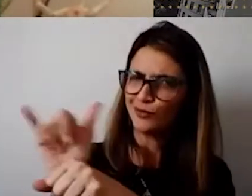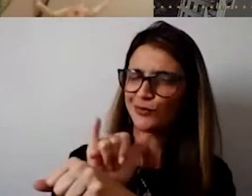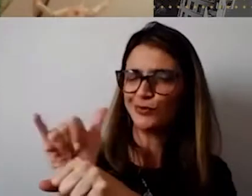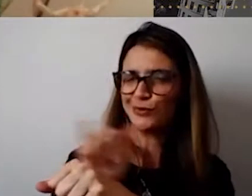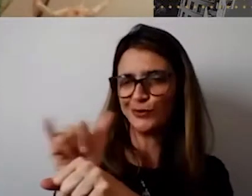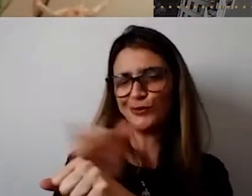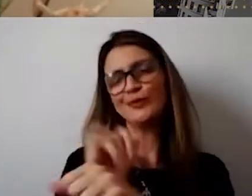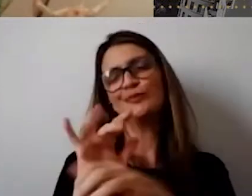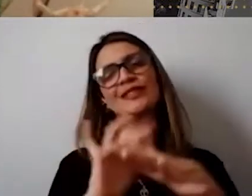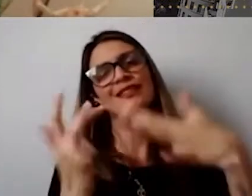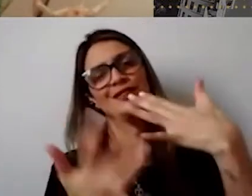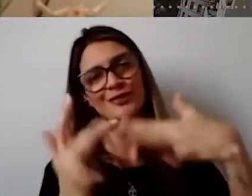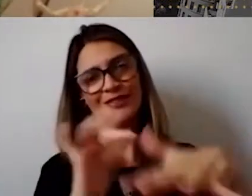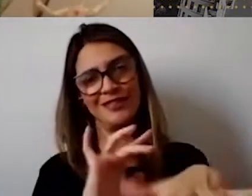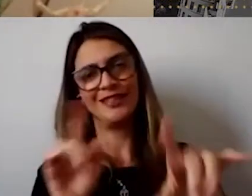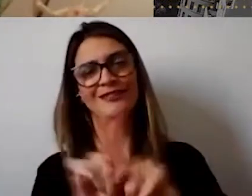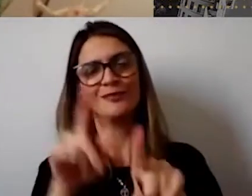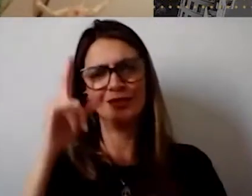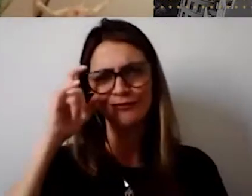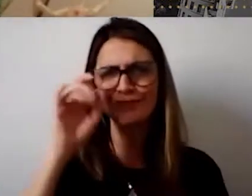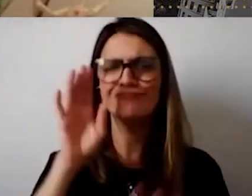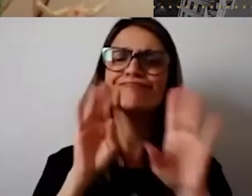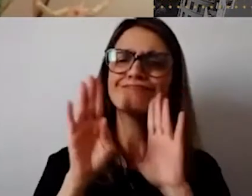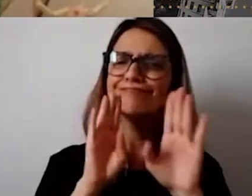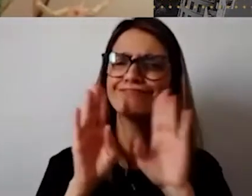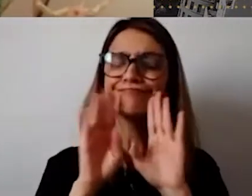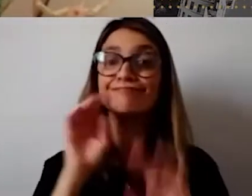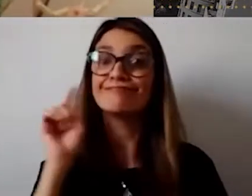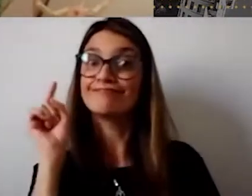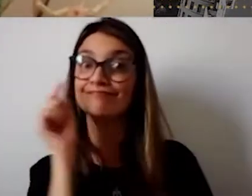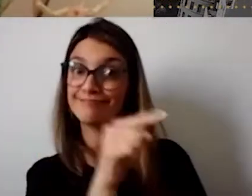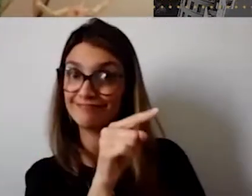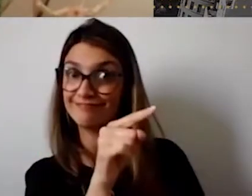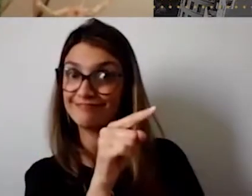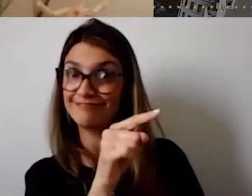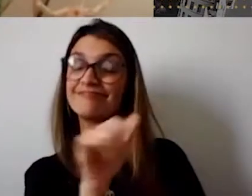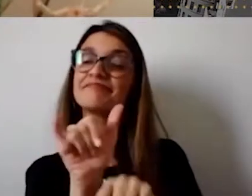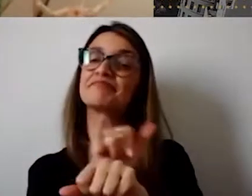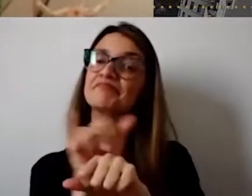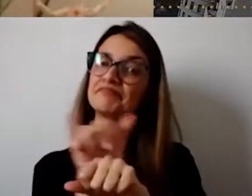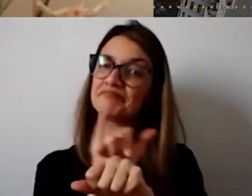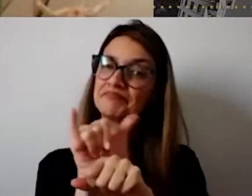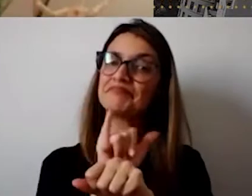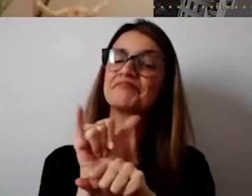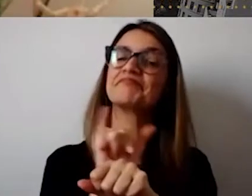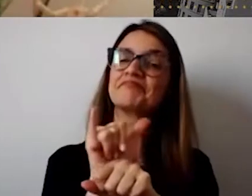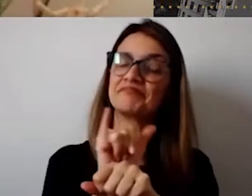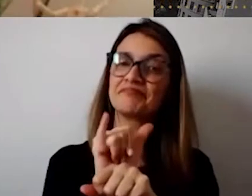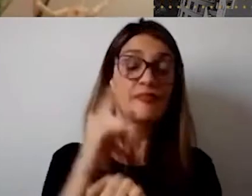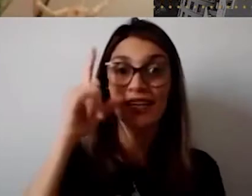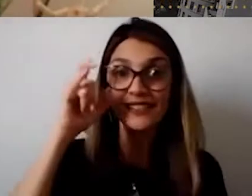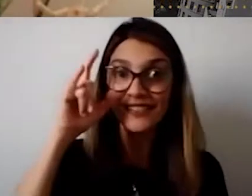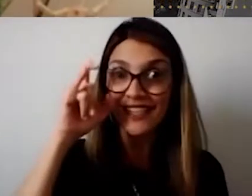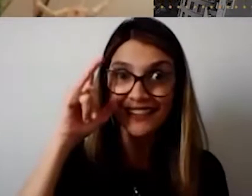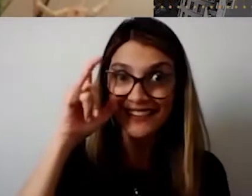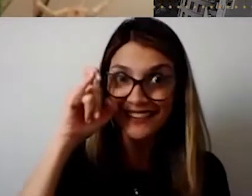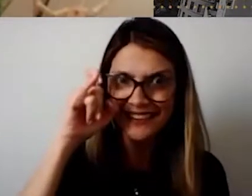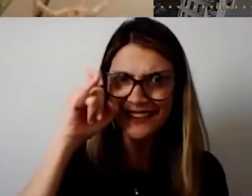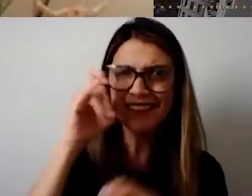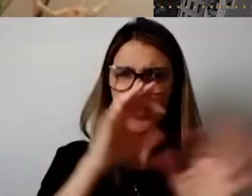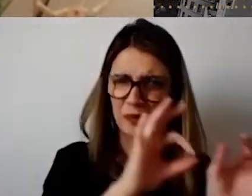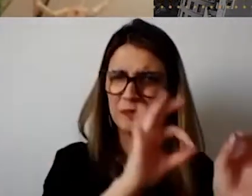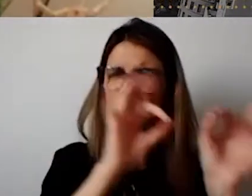redes sociais, no Instagram, no Facebook. Lá no nosso Instagram você vai poder acompanhar mais e saber como é que